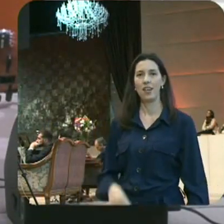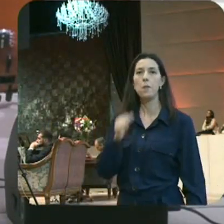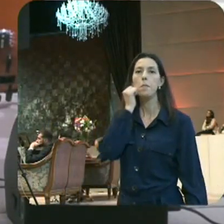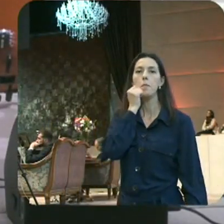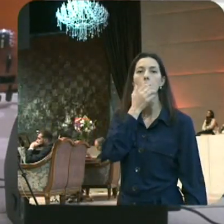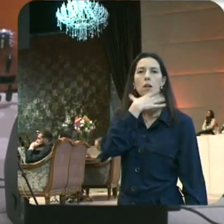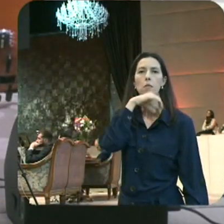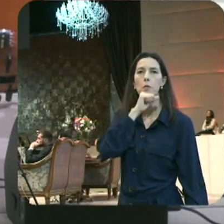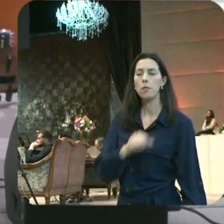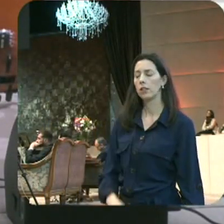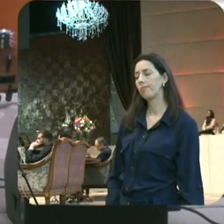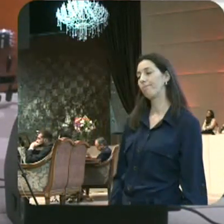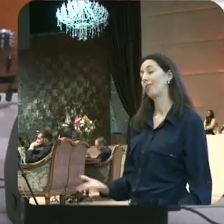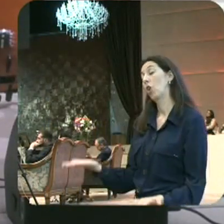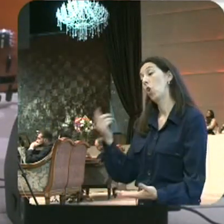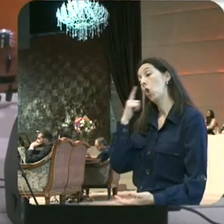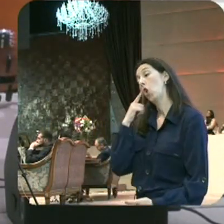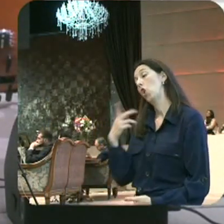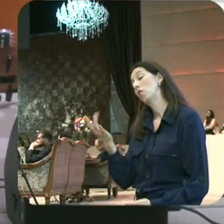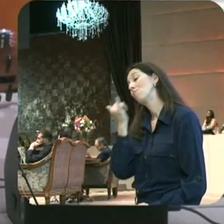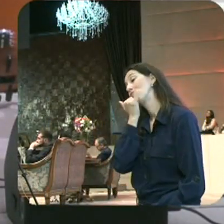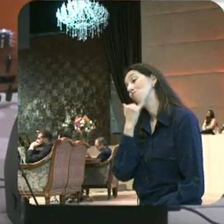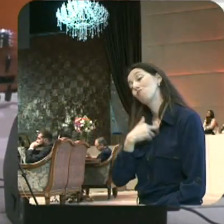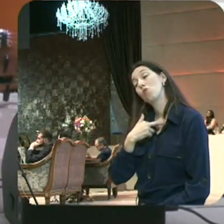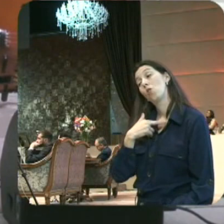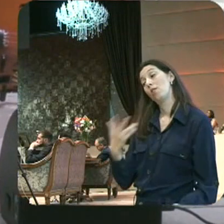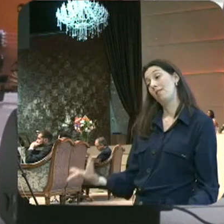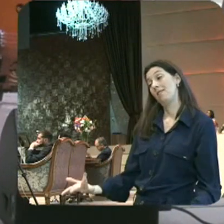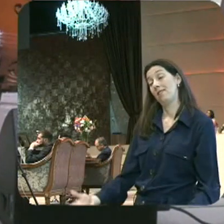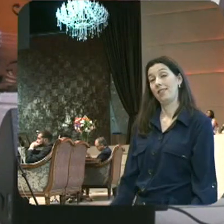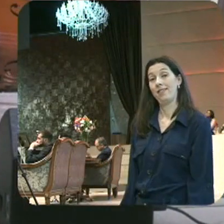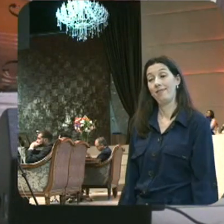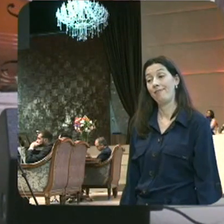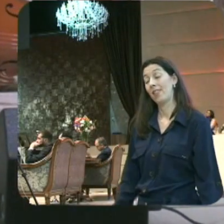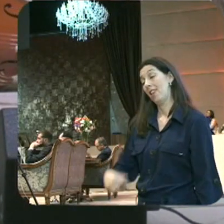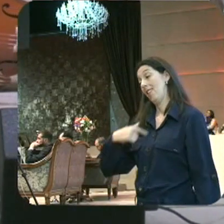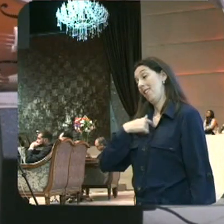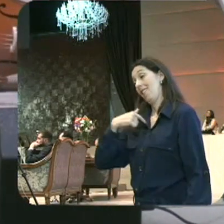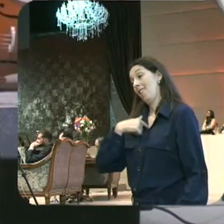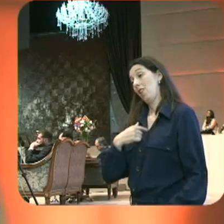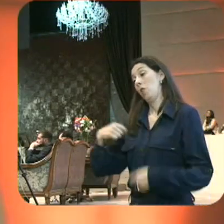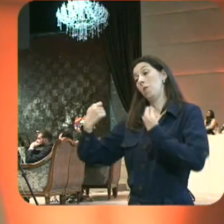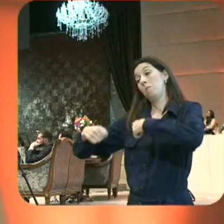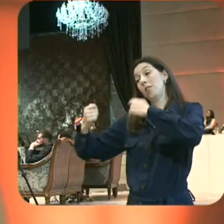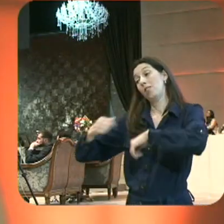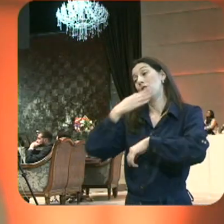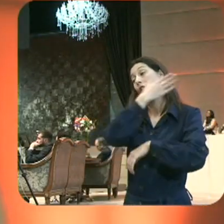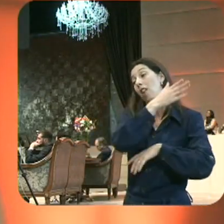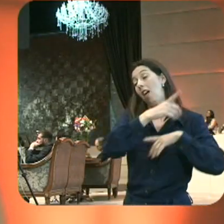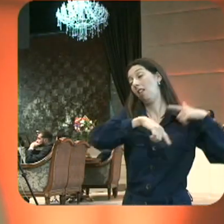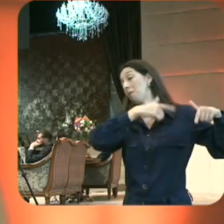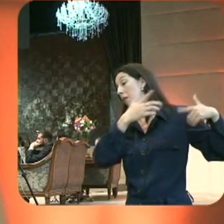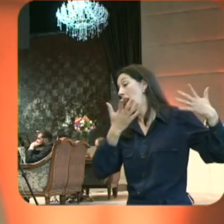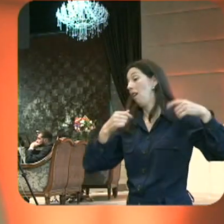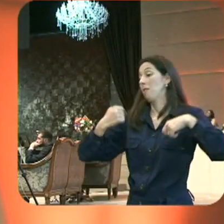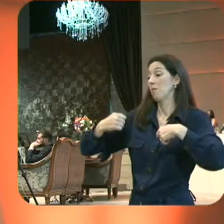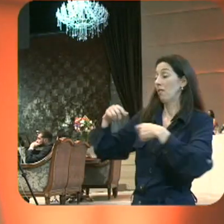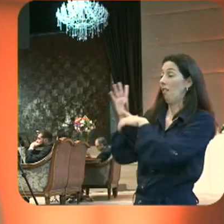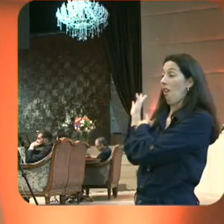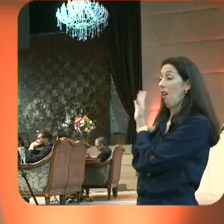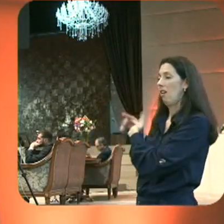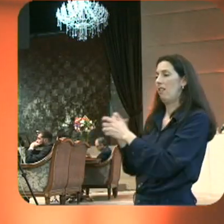E aí você diz assim: olha, filho, não posso. Não posso porque eu tenho que fazer isso ou fazer aquilo. E